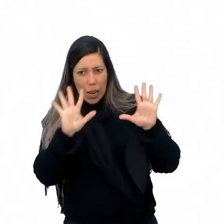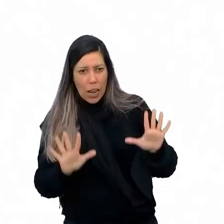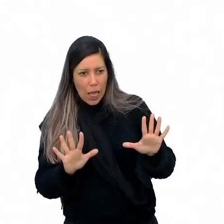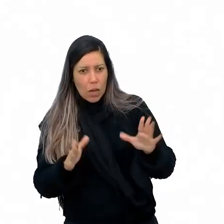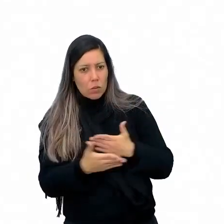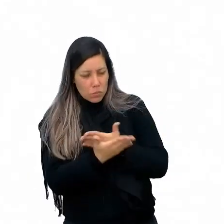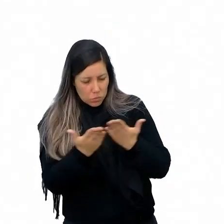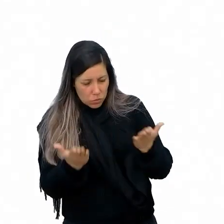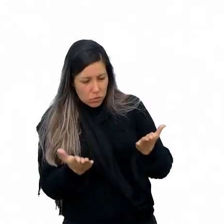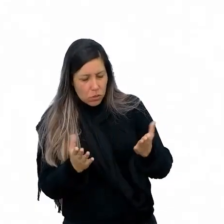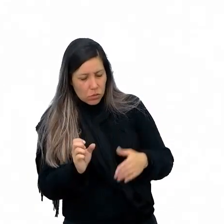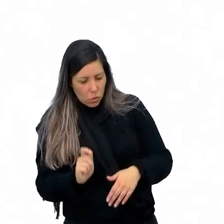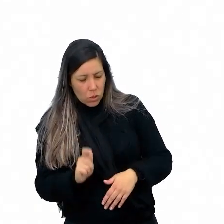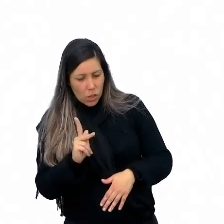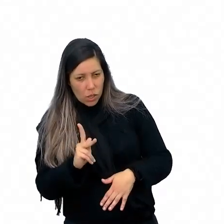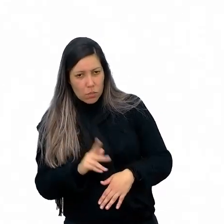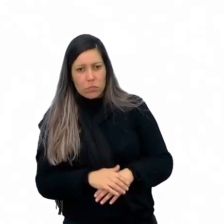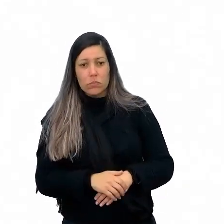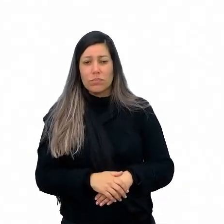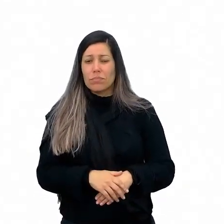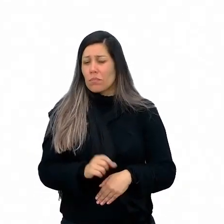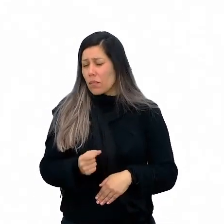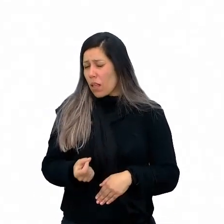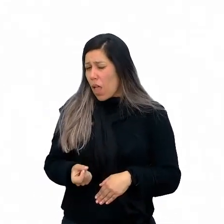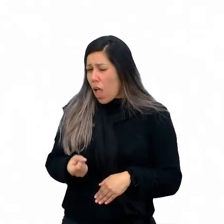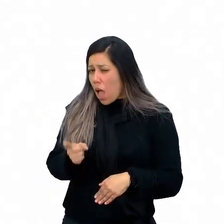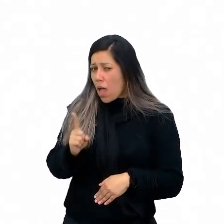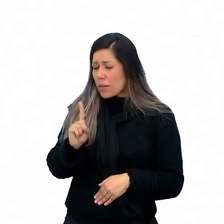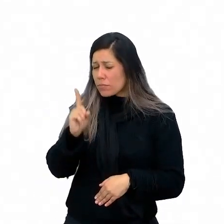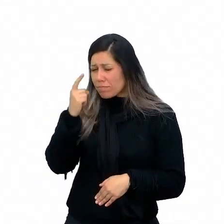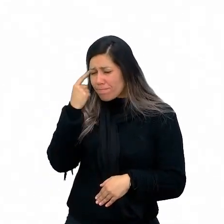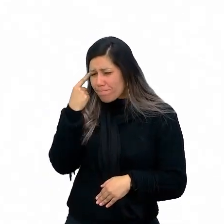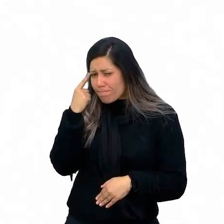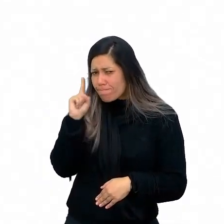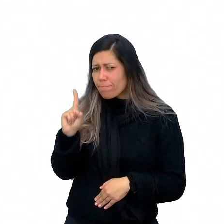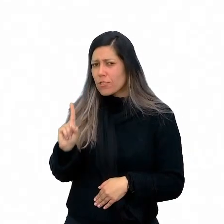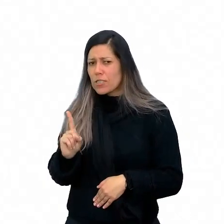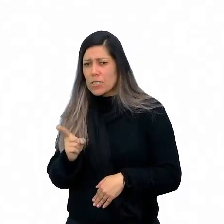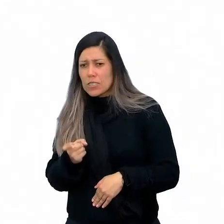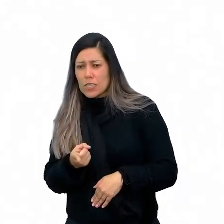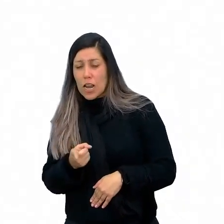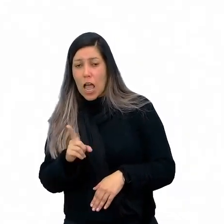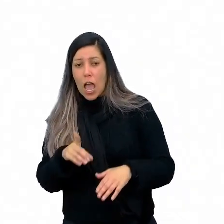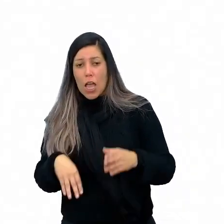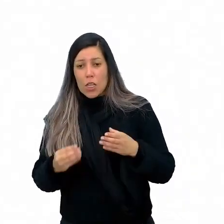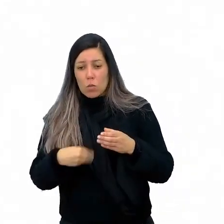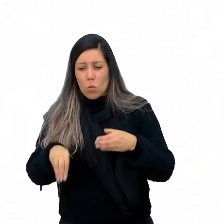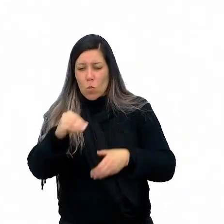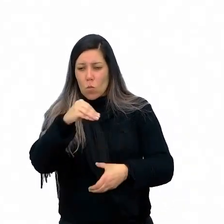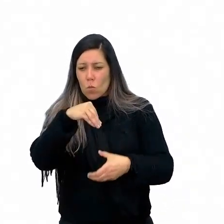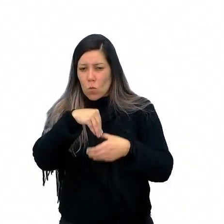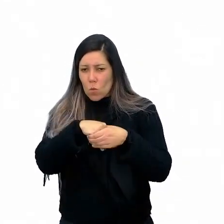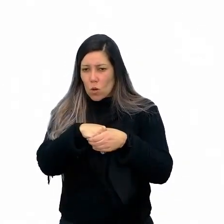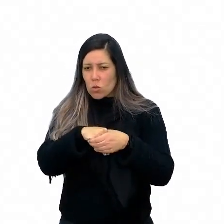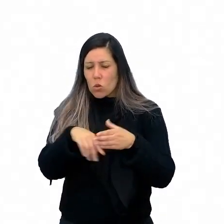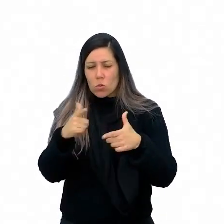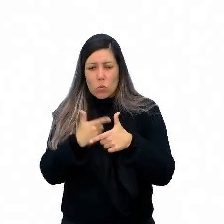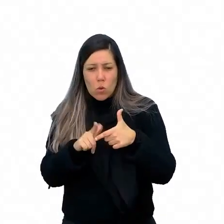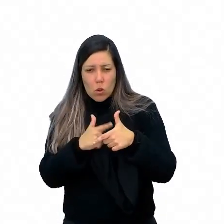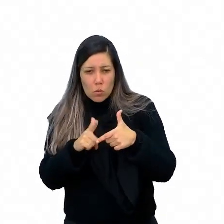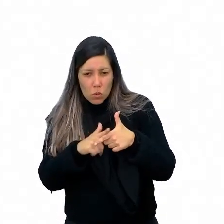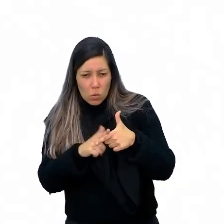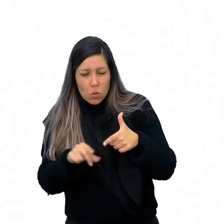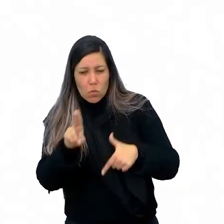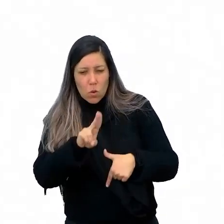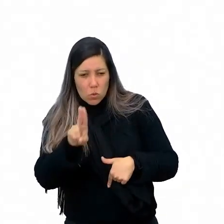nós. Será que para todo e qualquer conteúdo a resolução de problemas é a melhor metodologia, caso eu a